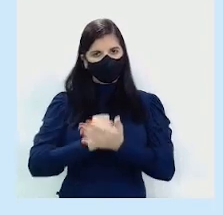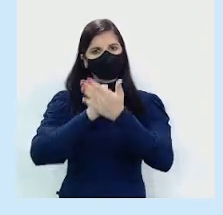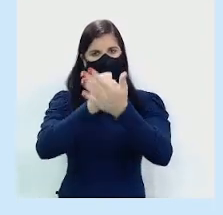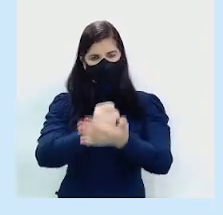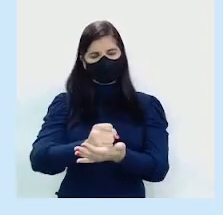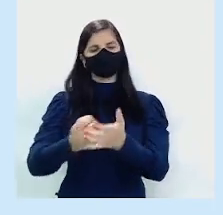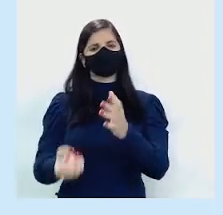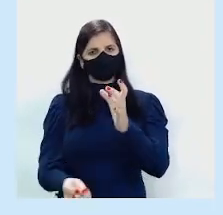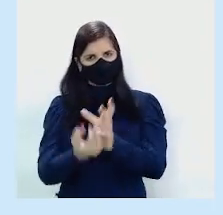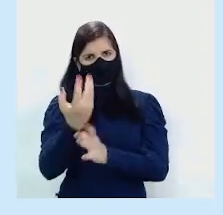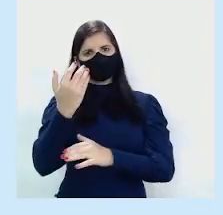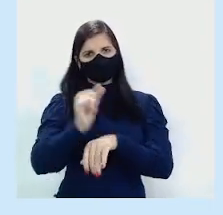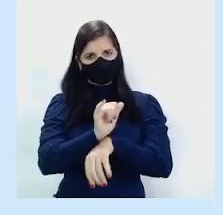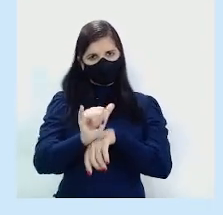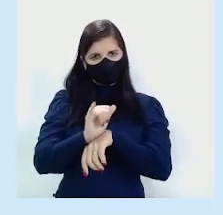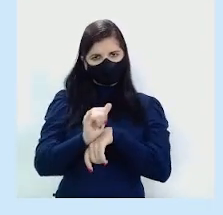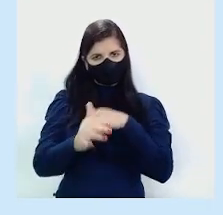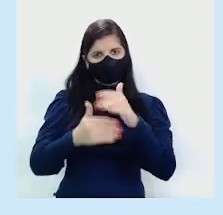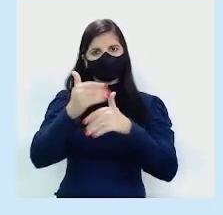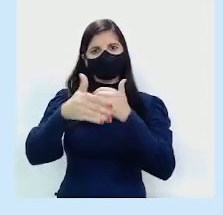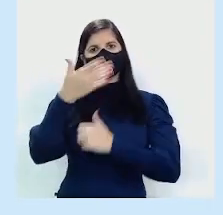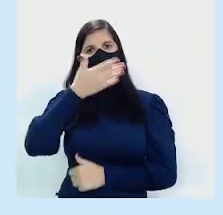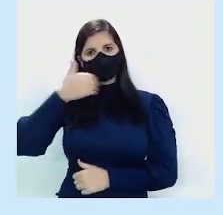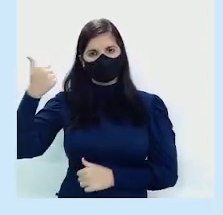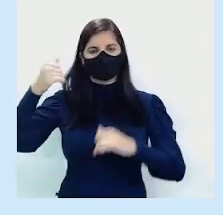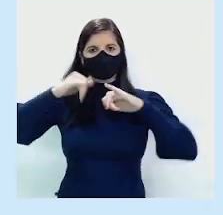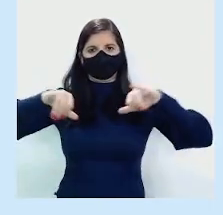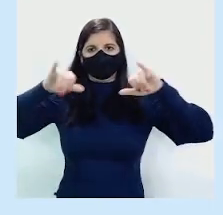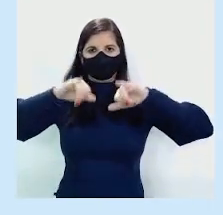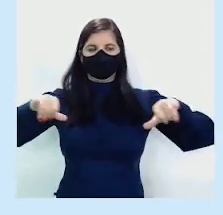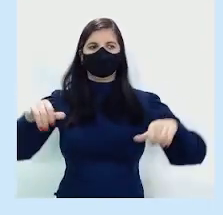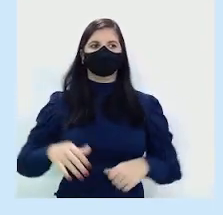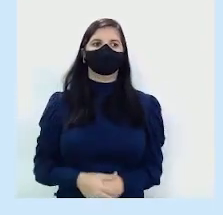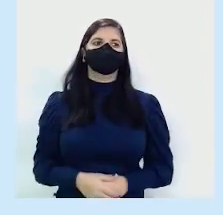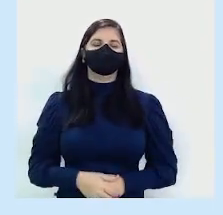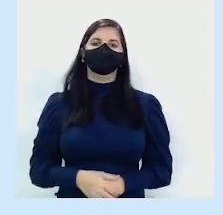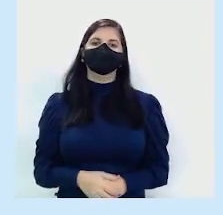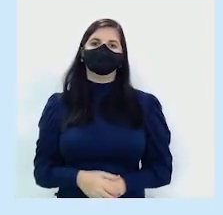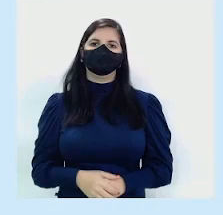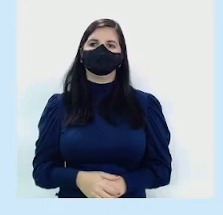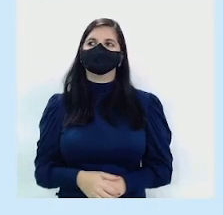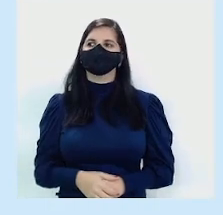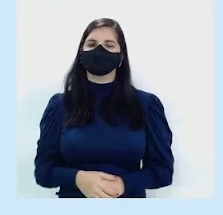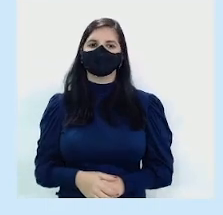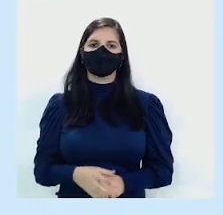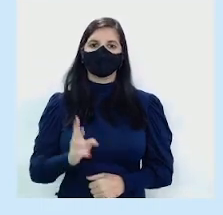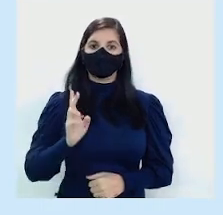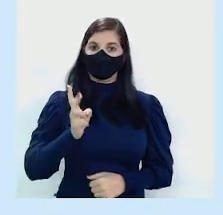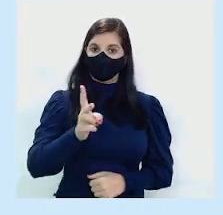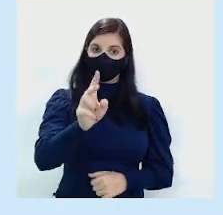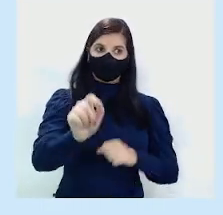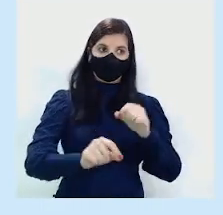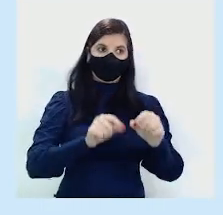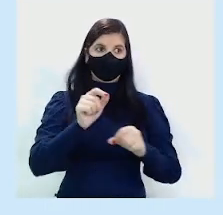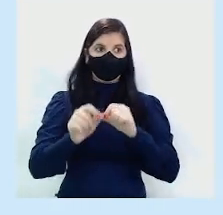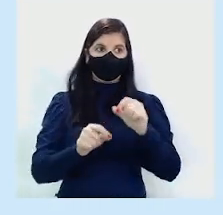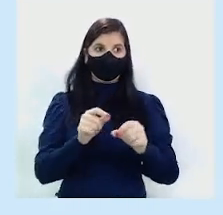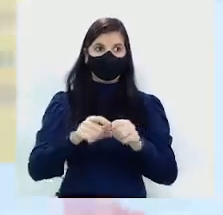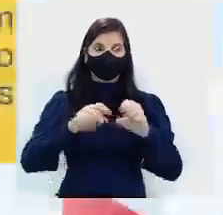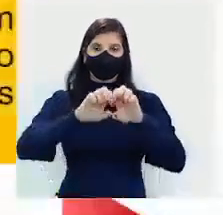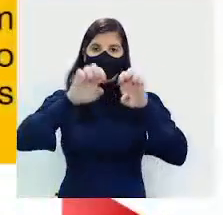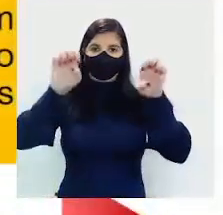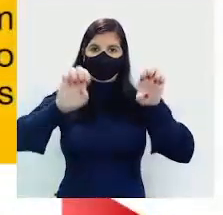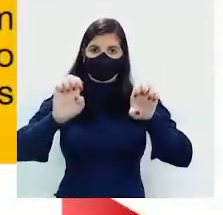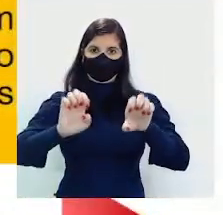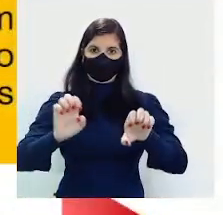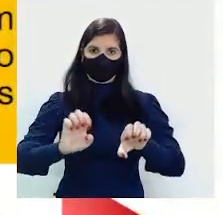a gente poder compreender um pouco melhor aquela informação. Beleza? Passando adiante, vamos ver aí na